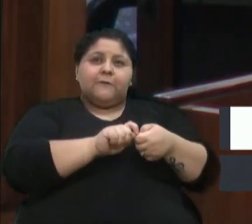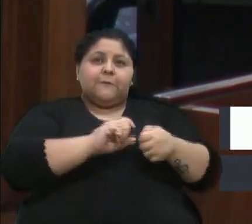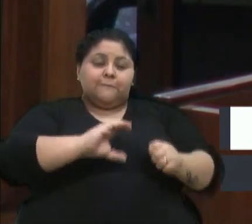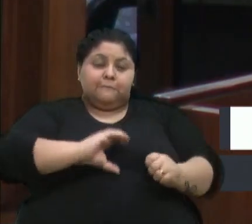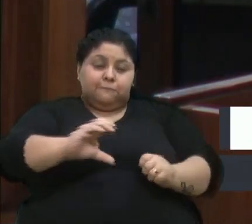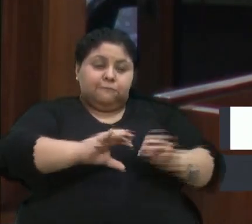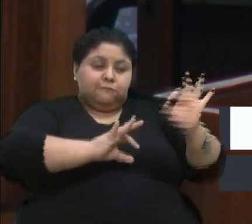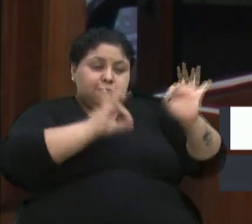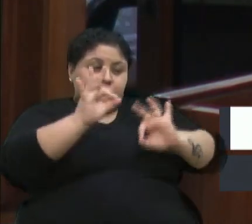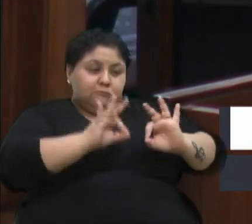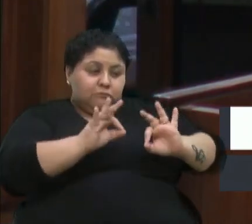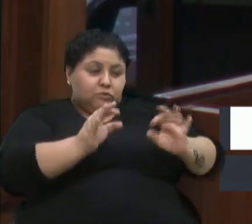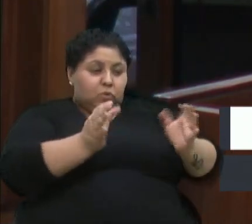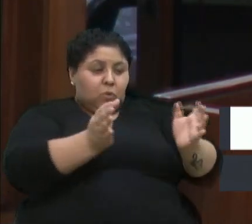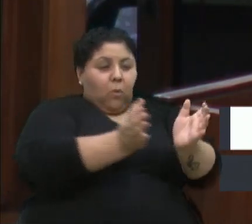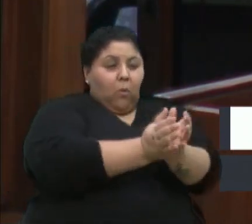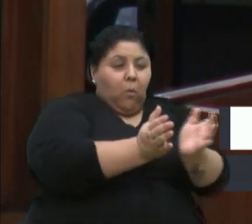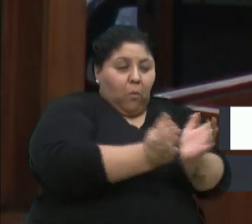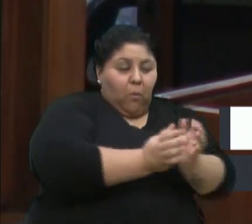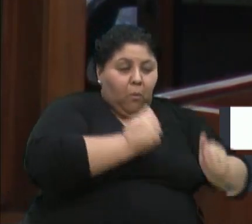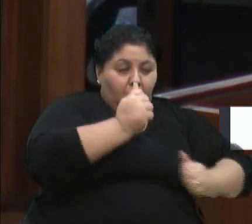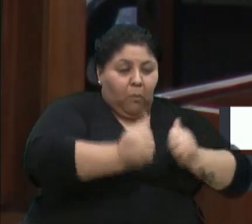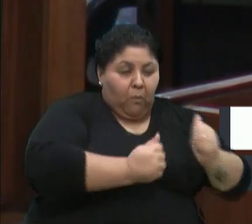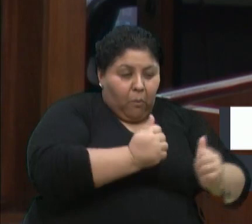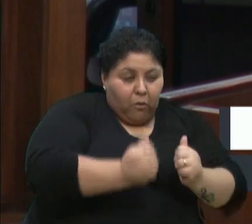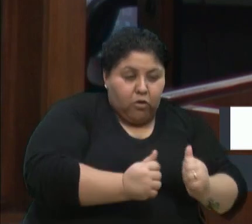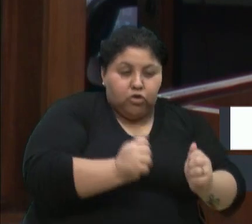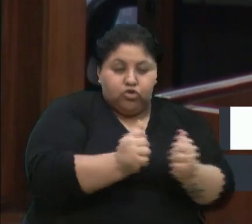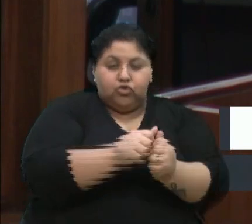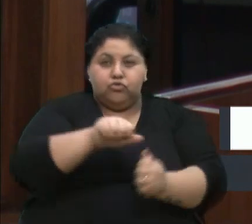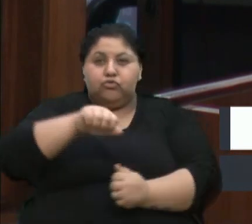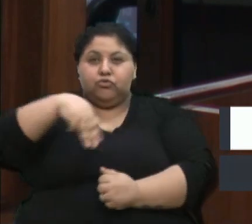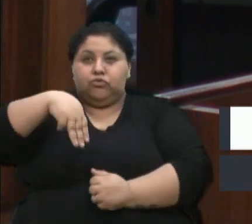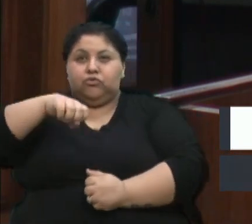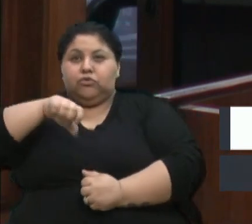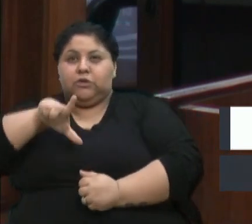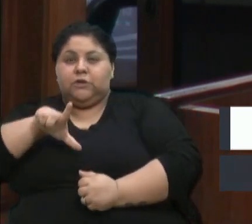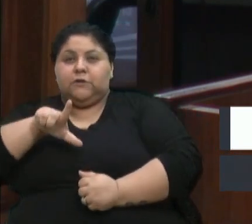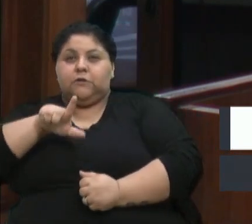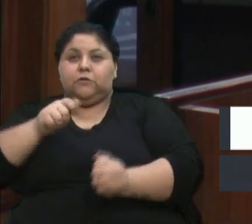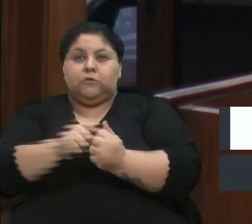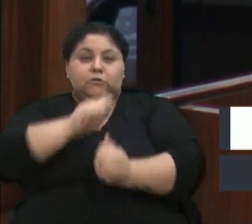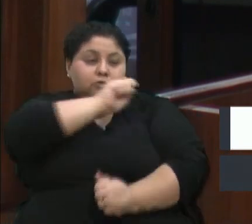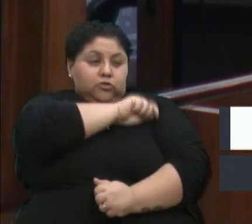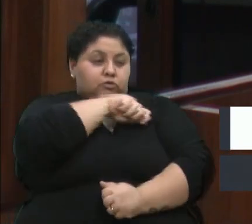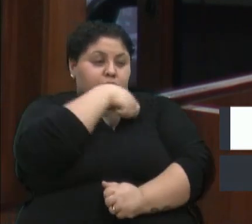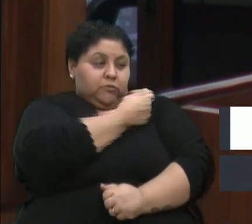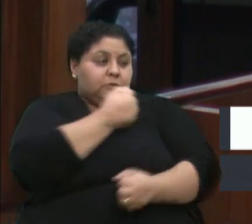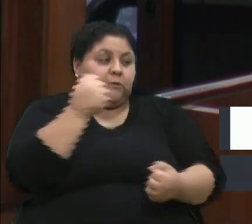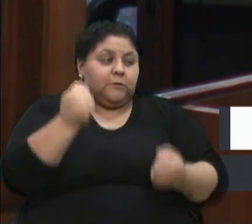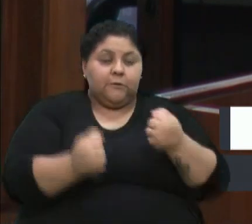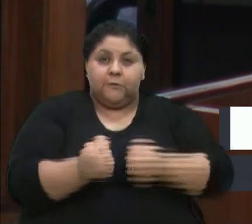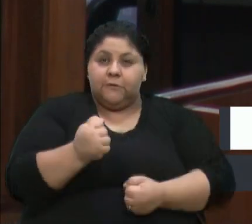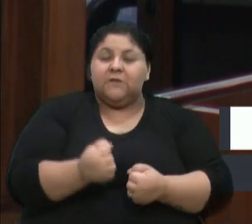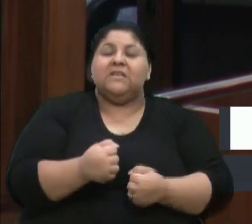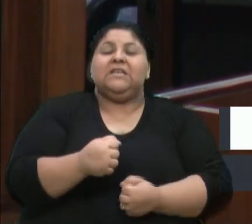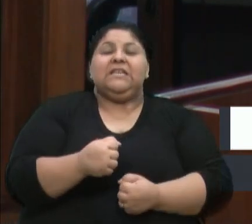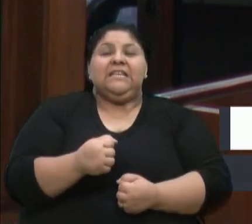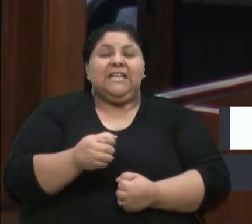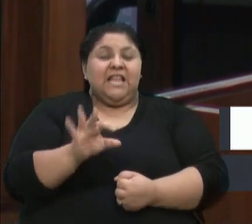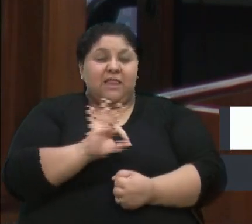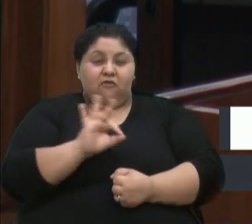coordenado com o Clube de Corredores, a equipe da Ismel e a fiscalização de trânsito deram, sem dúvida